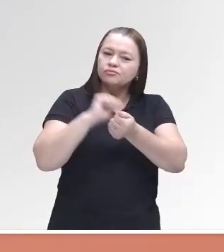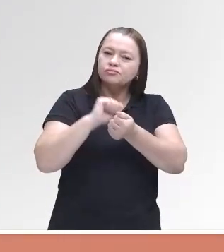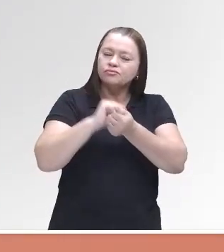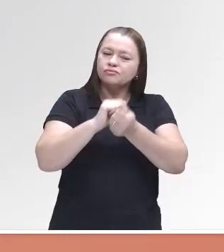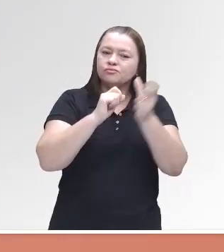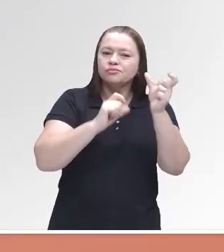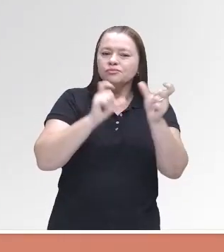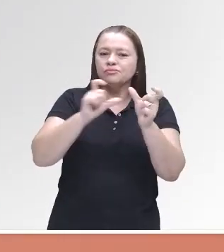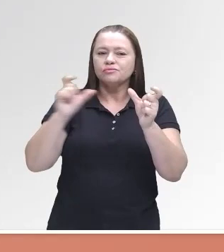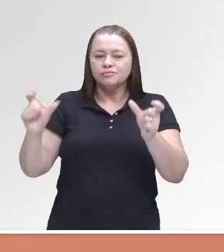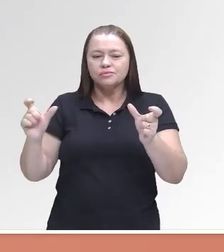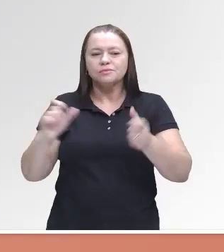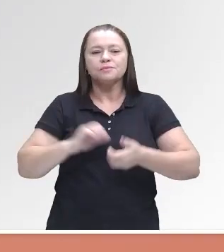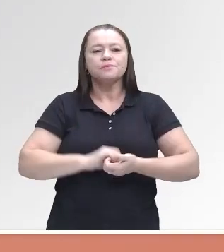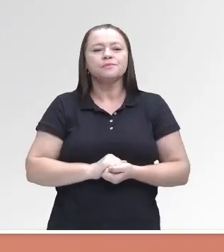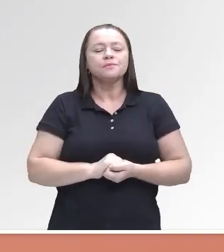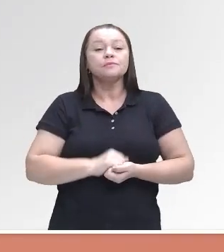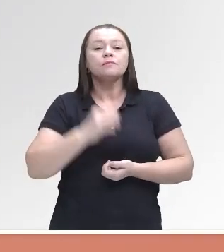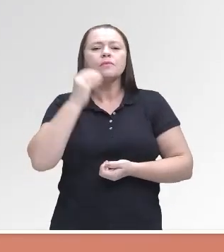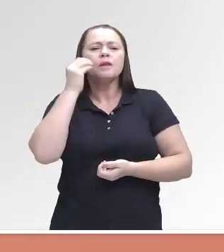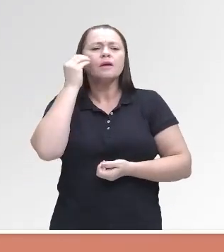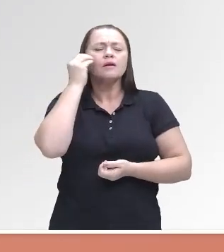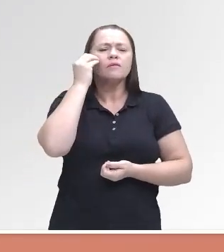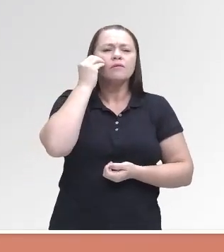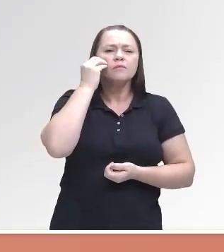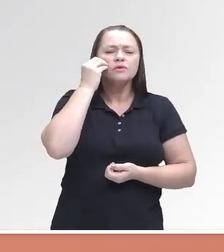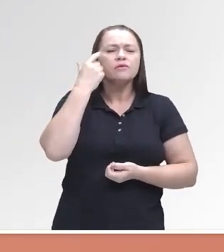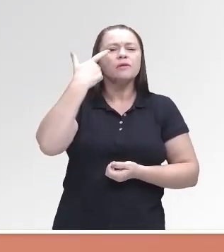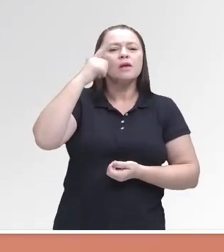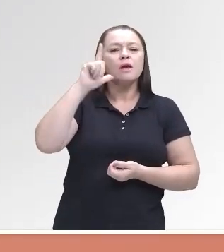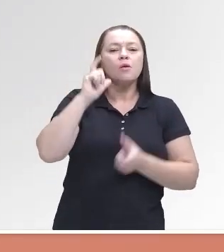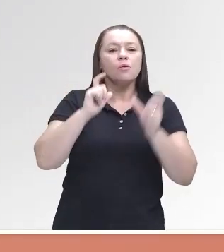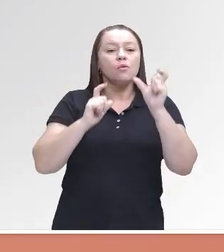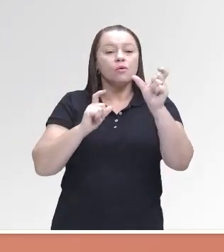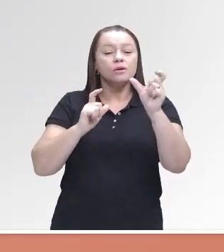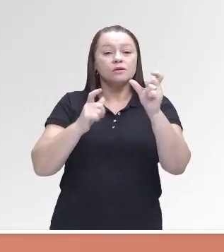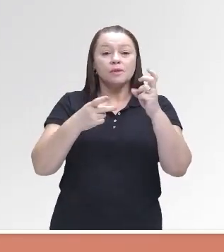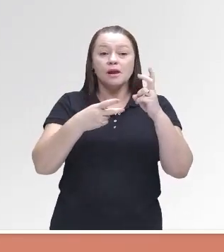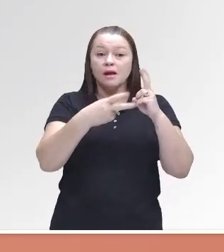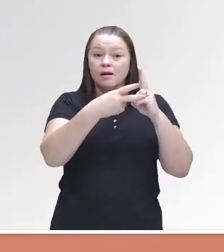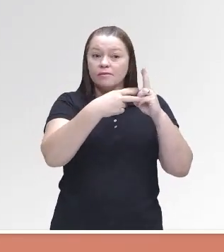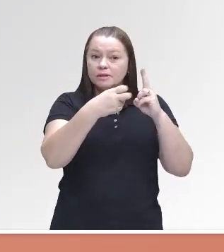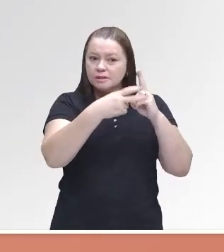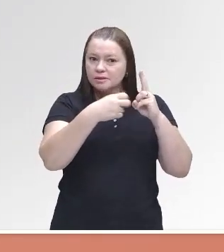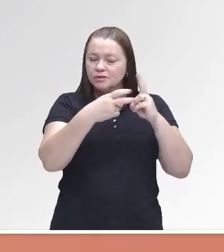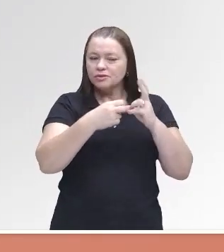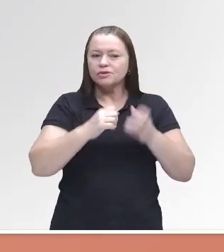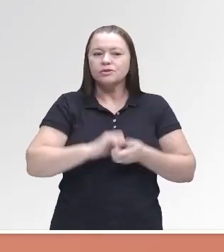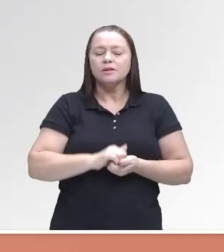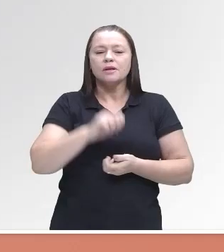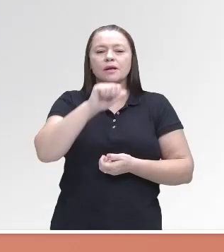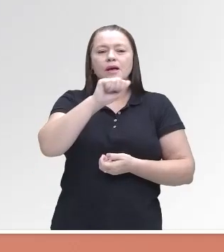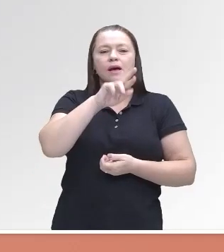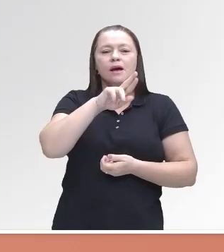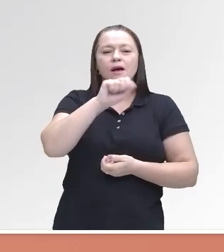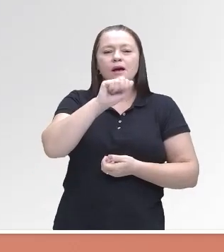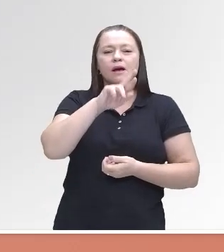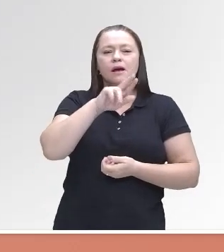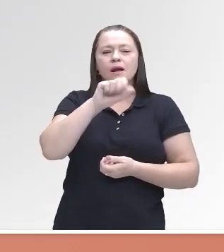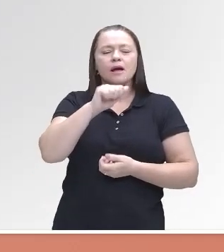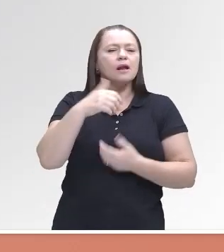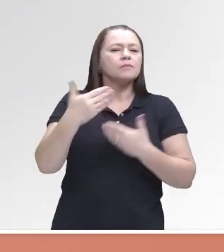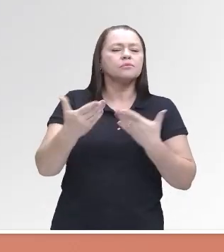olha. Vamos classificar outras palavras indígenas? Vamos lá. Arara. Como é que fica